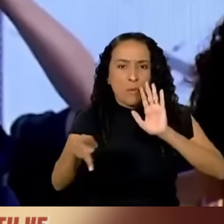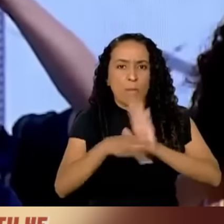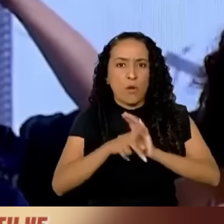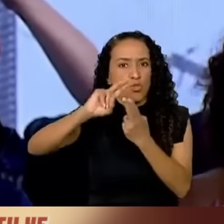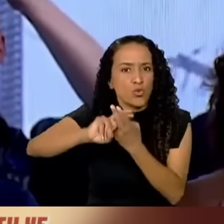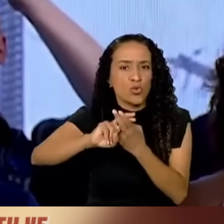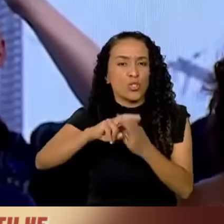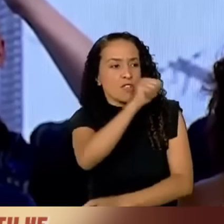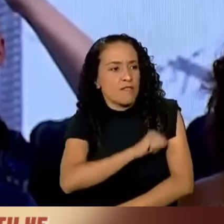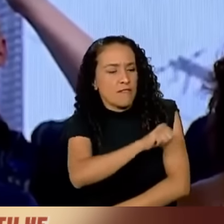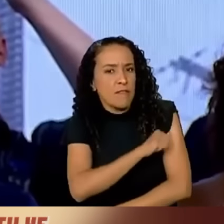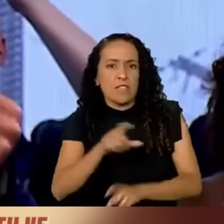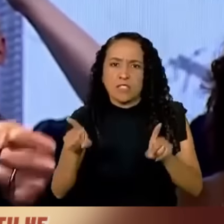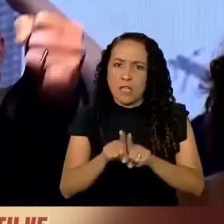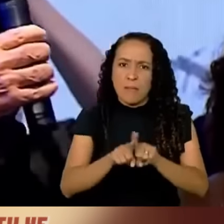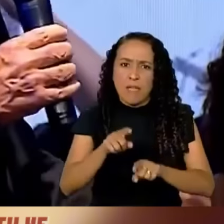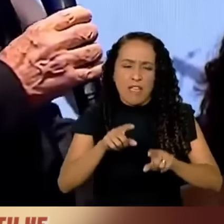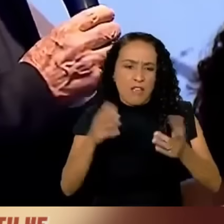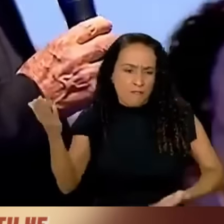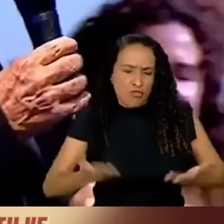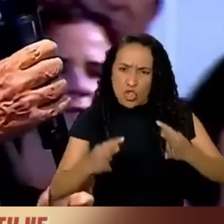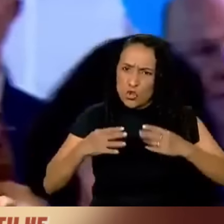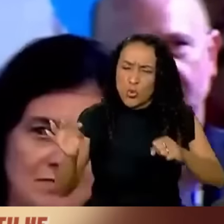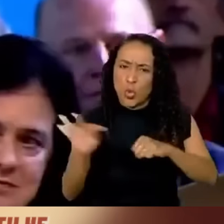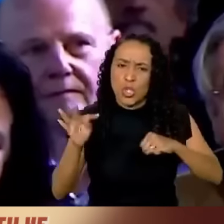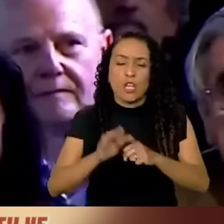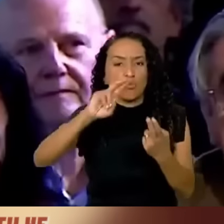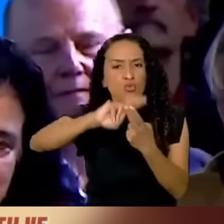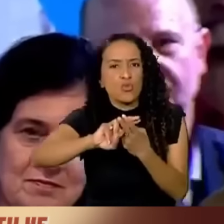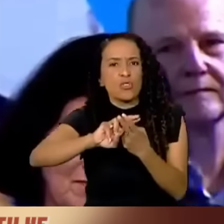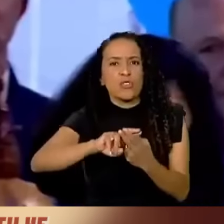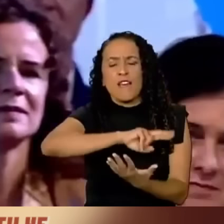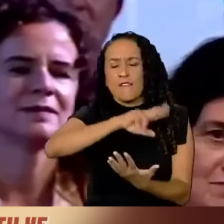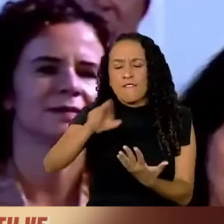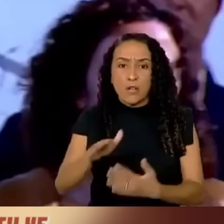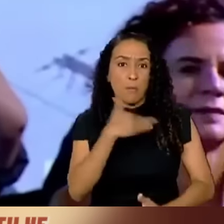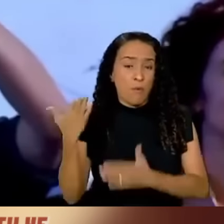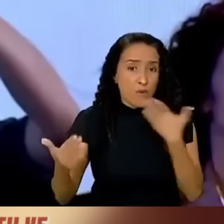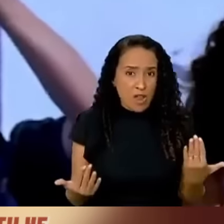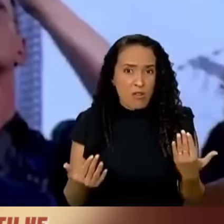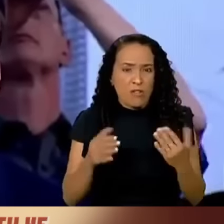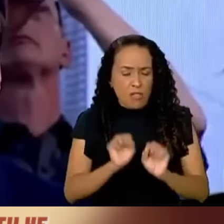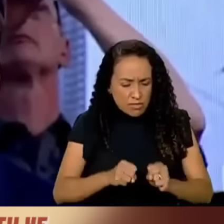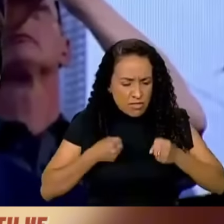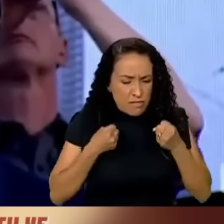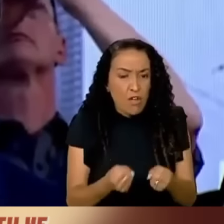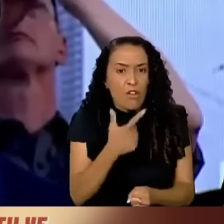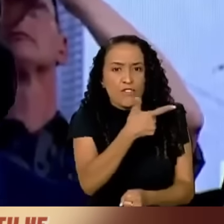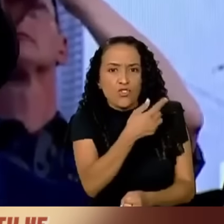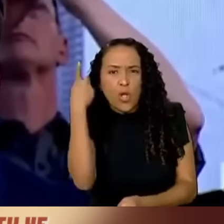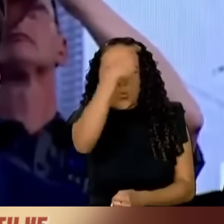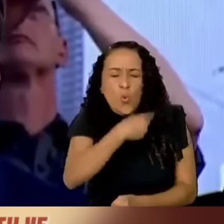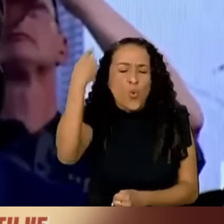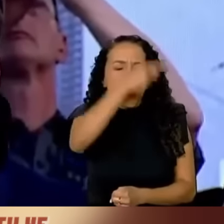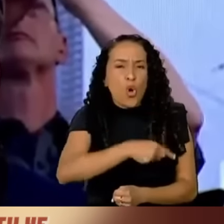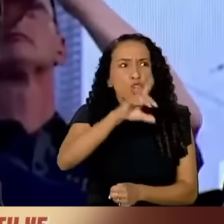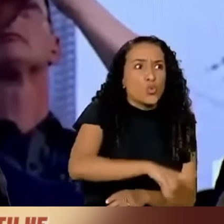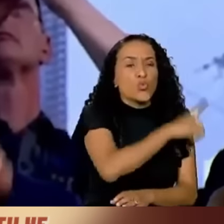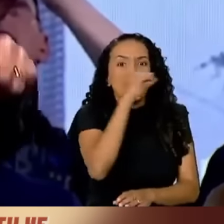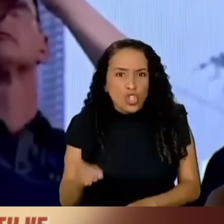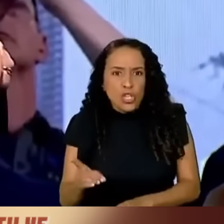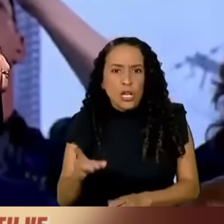e os enfermeiros do SUS, aos funcionários técnicos do SUS, que muitos perderam a vida dedicando 24 horas do seu